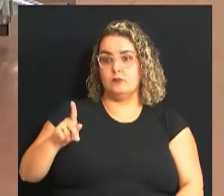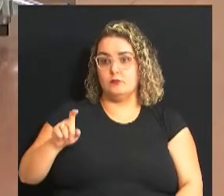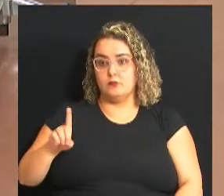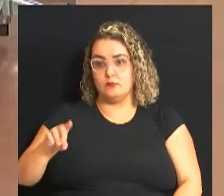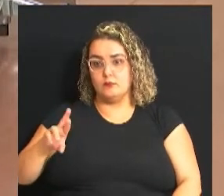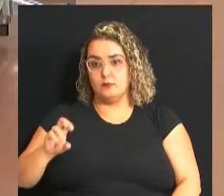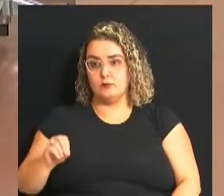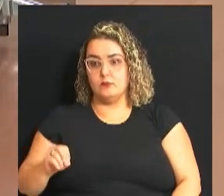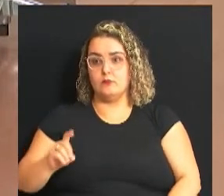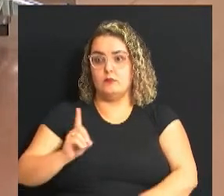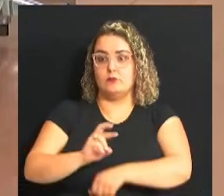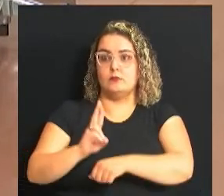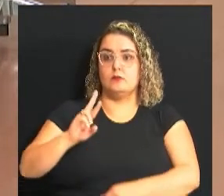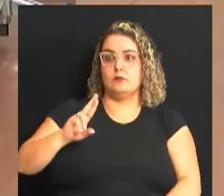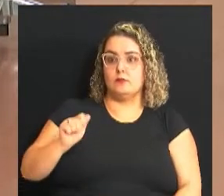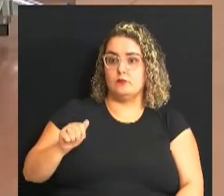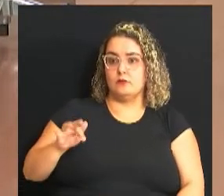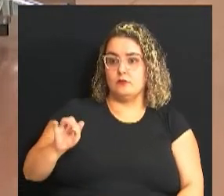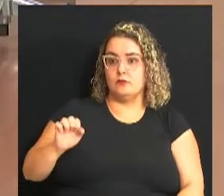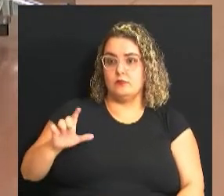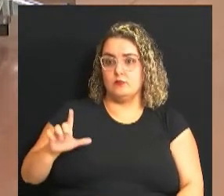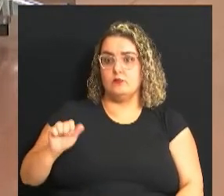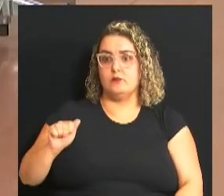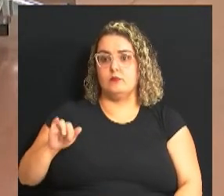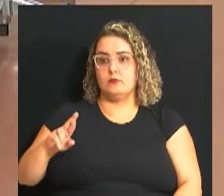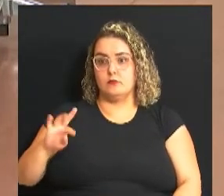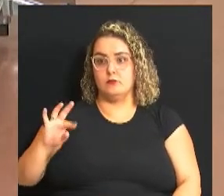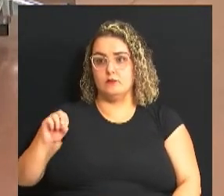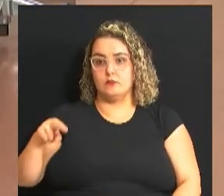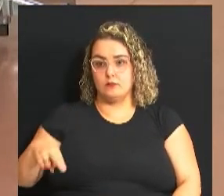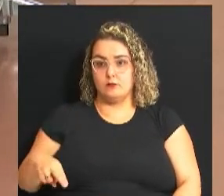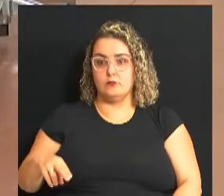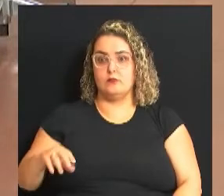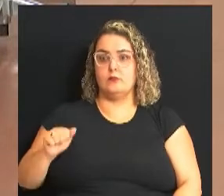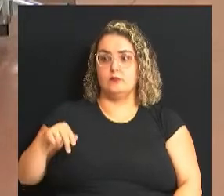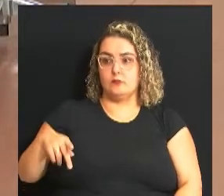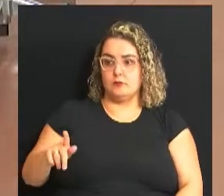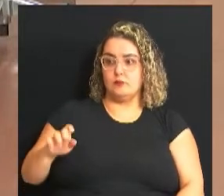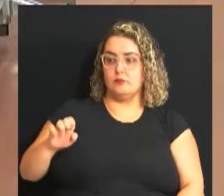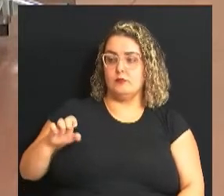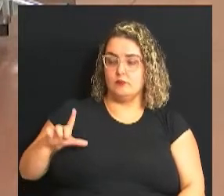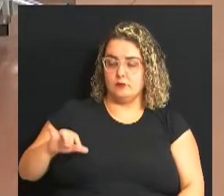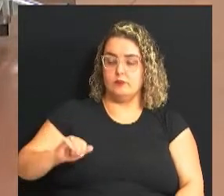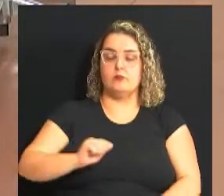doutor Rafael, Ayrton, Maria Angélica, presidente do CMDCA.